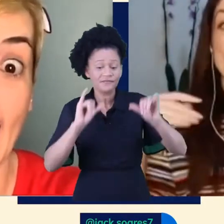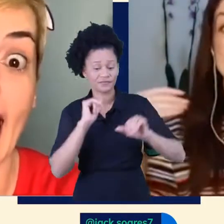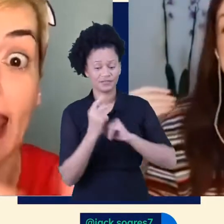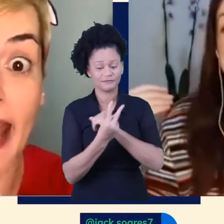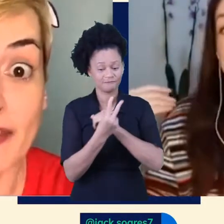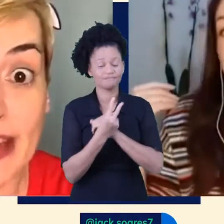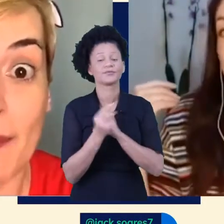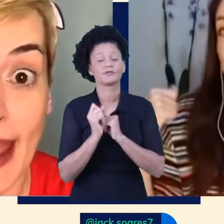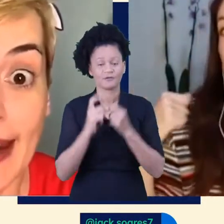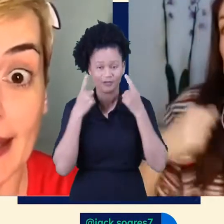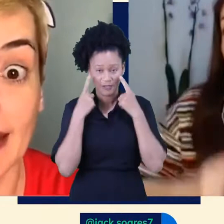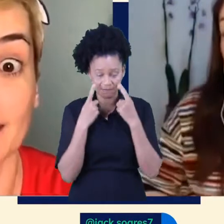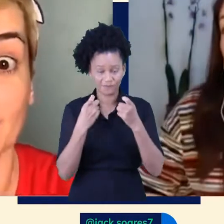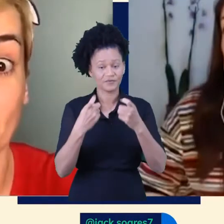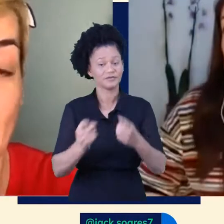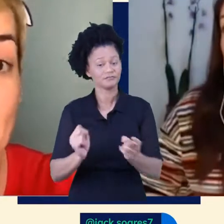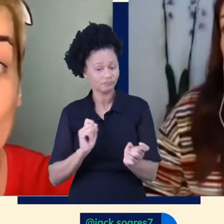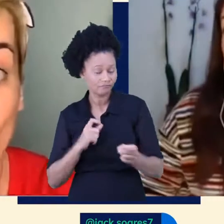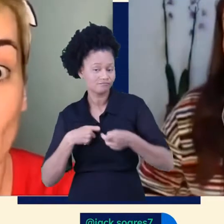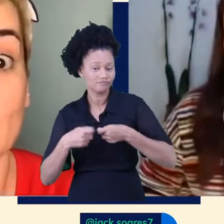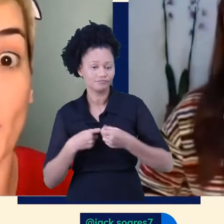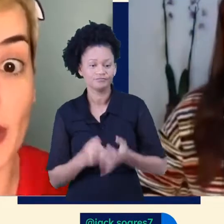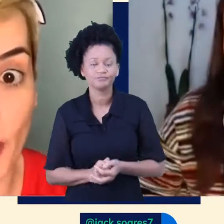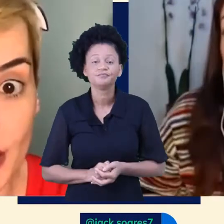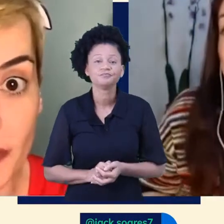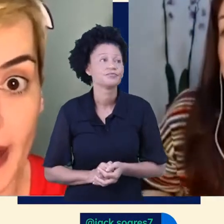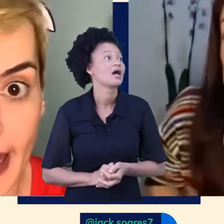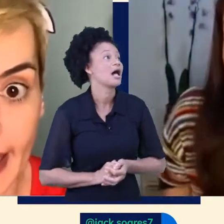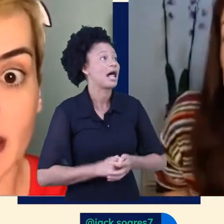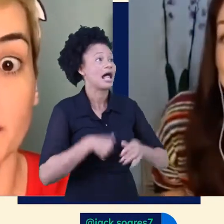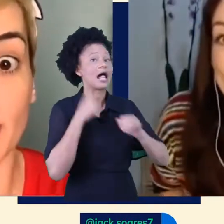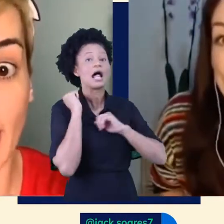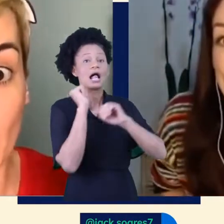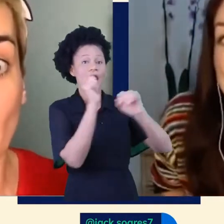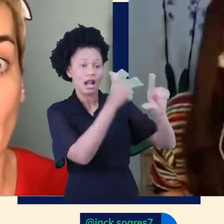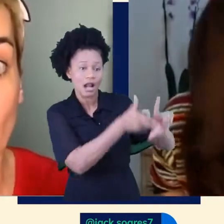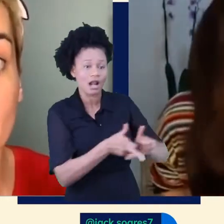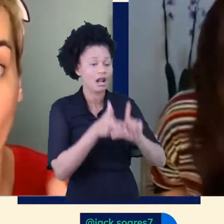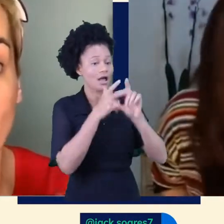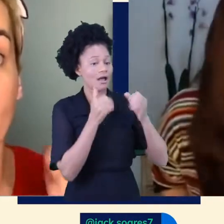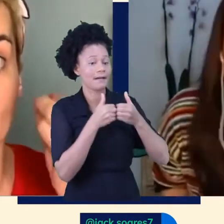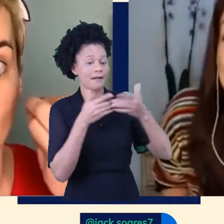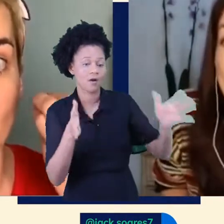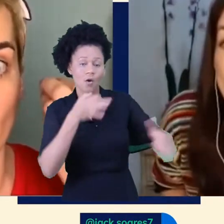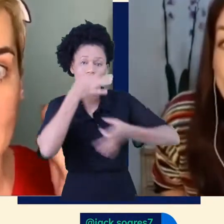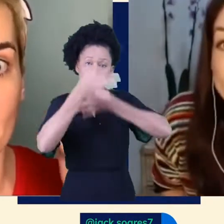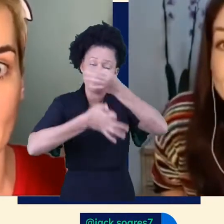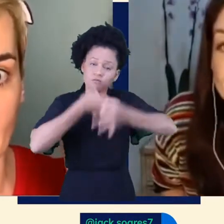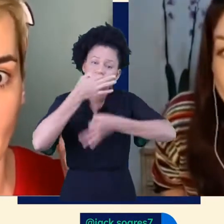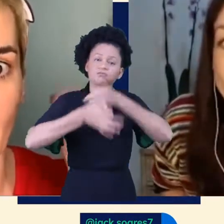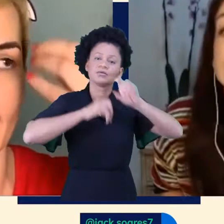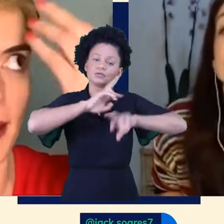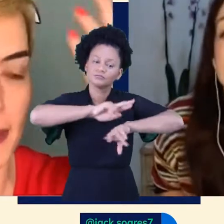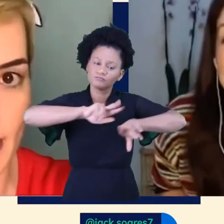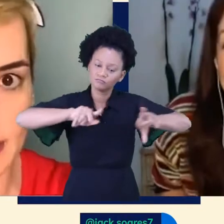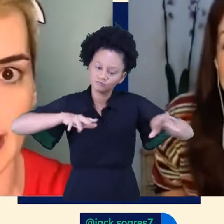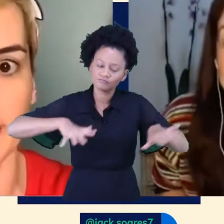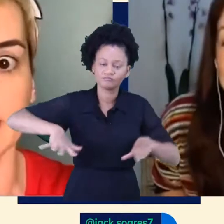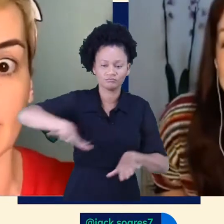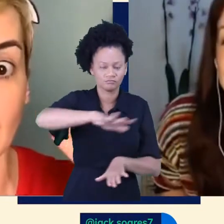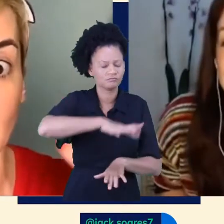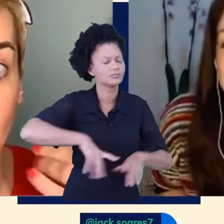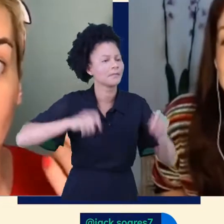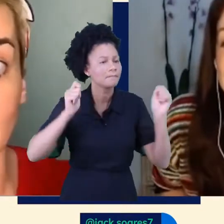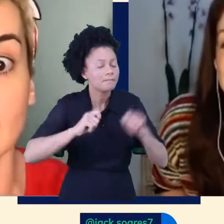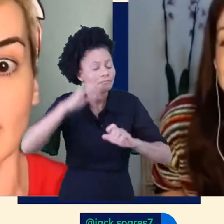Inclusive, então, isso... a live está aberta para pessoas de opiniões diferentes, porque é um espaço para que a gente possa aprender e abrir a